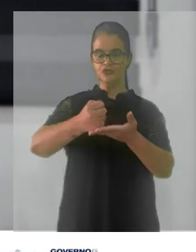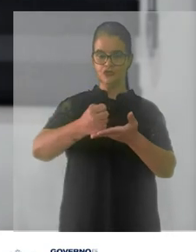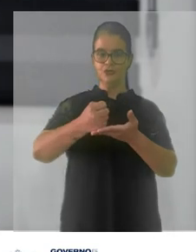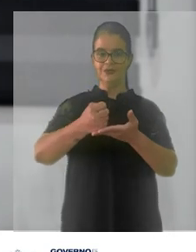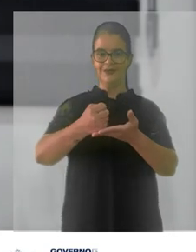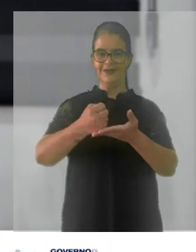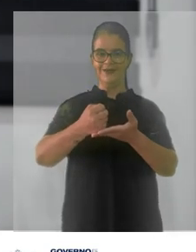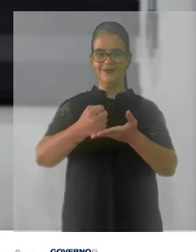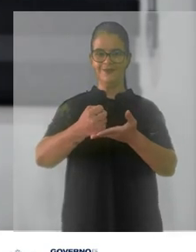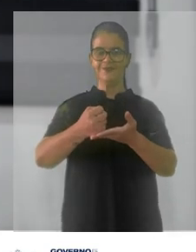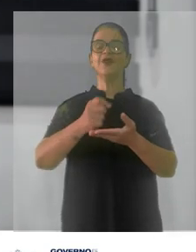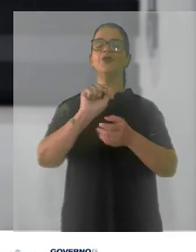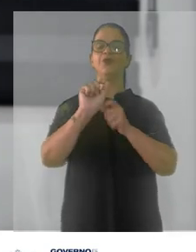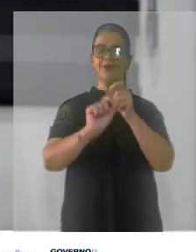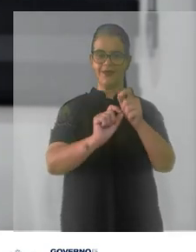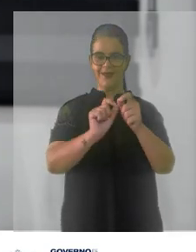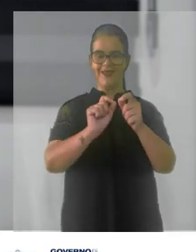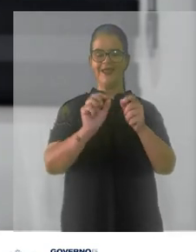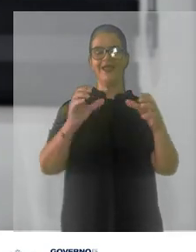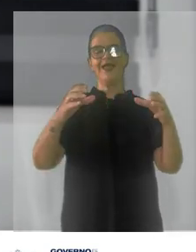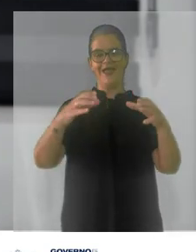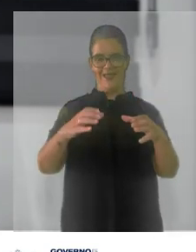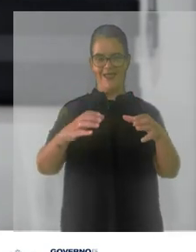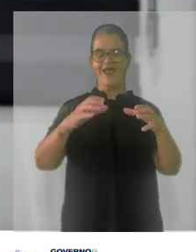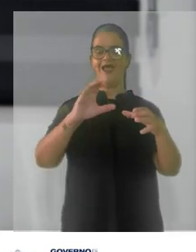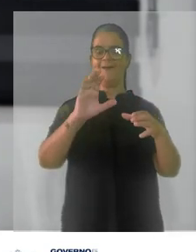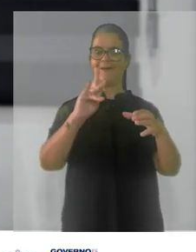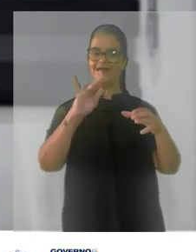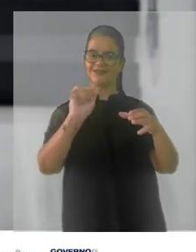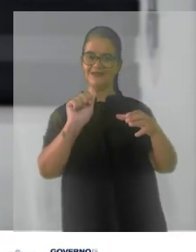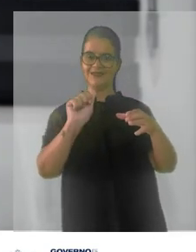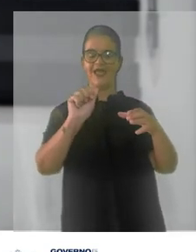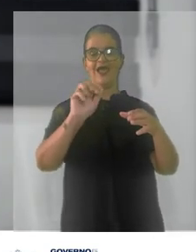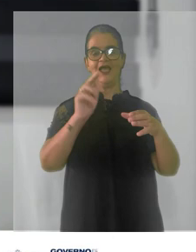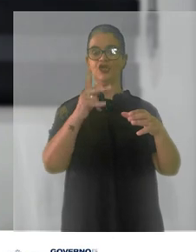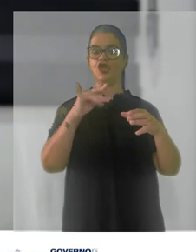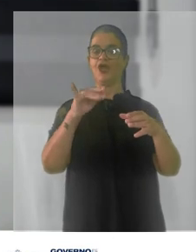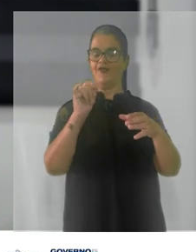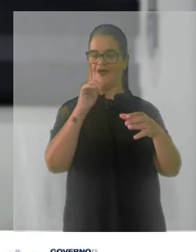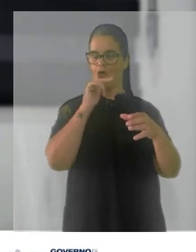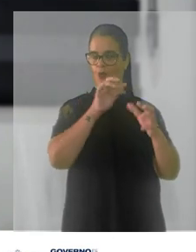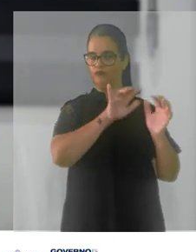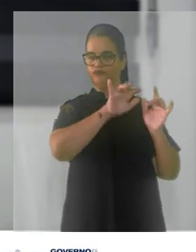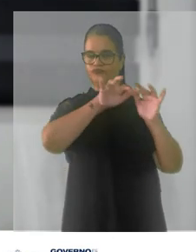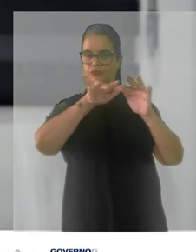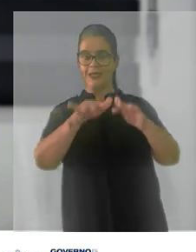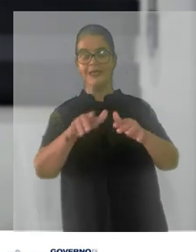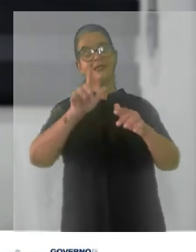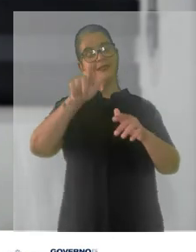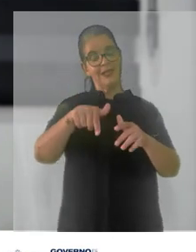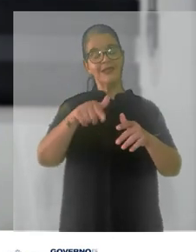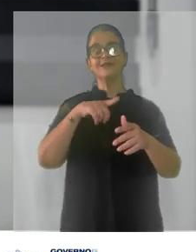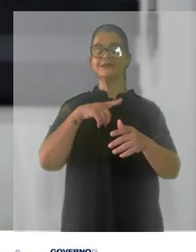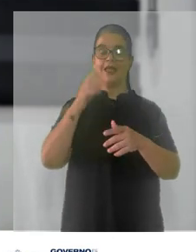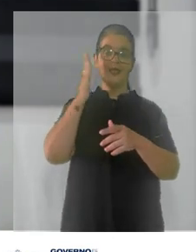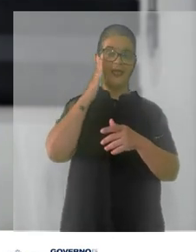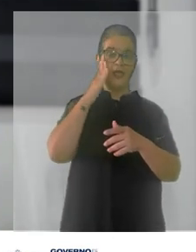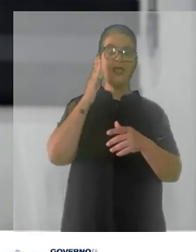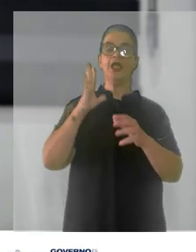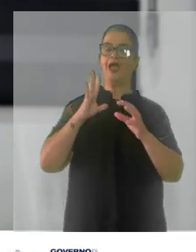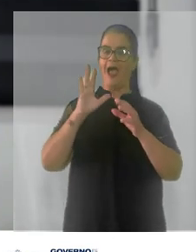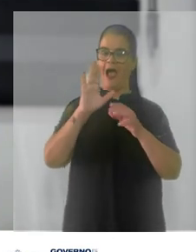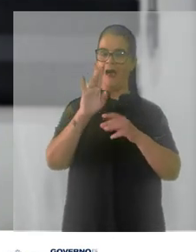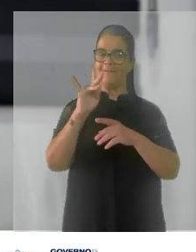chamando de bacia hidrográfica. Nessa perspectiva, a bacia hidrográfica é toda